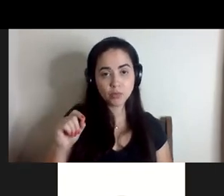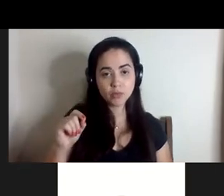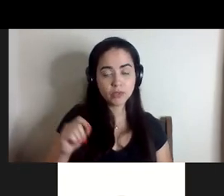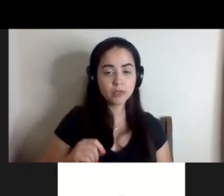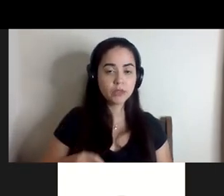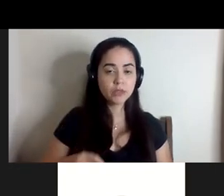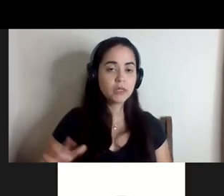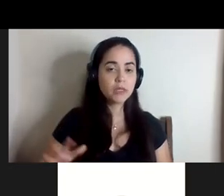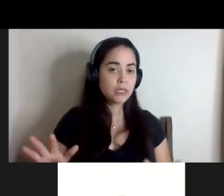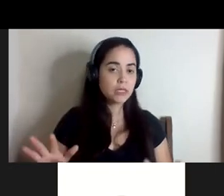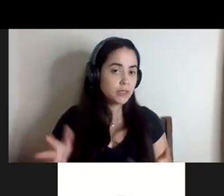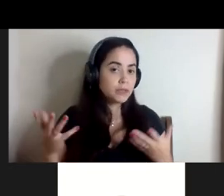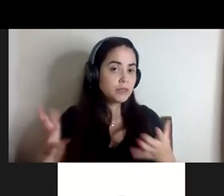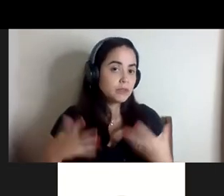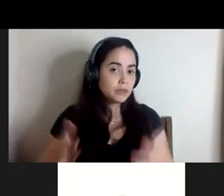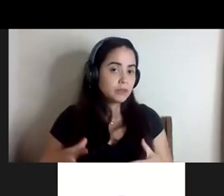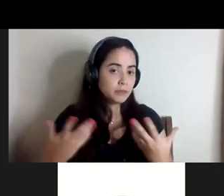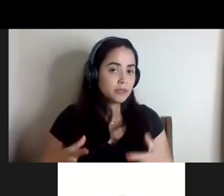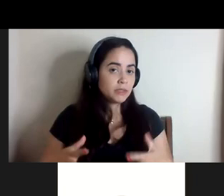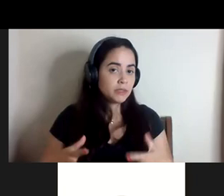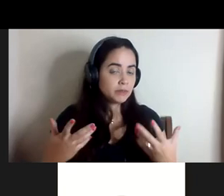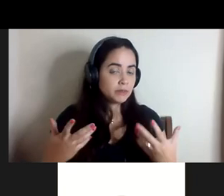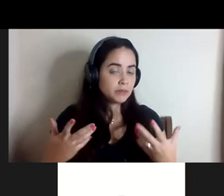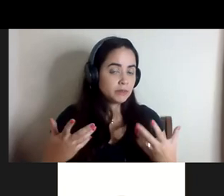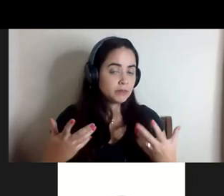que me inspira, essa compreensão